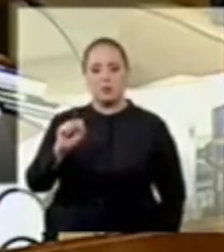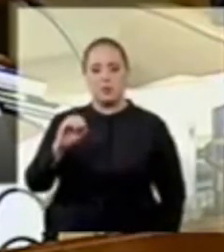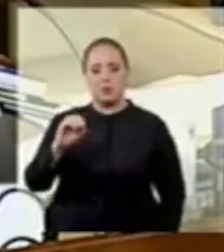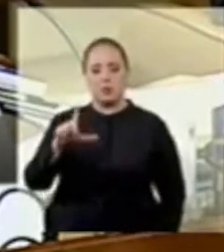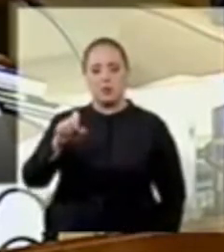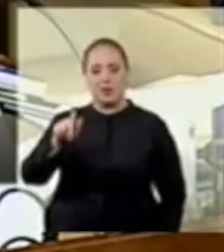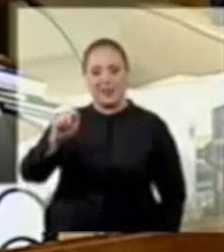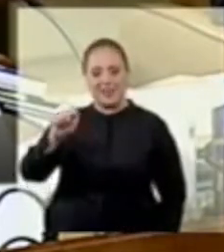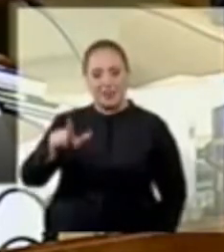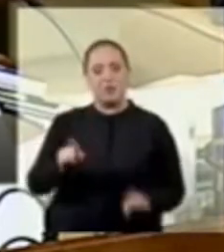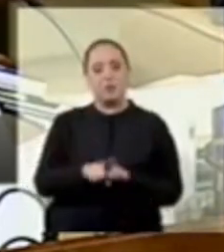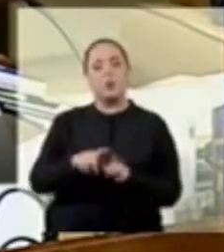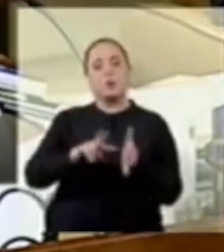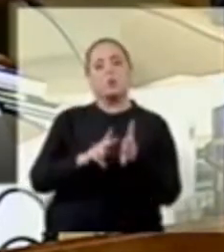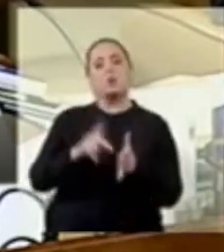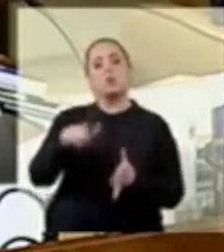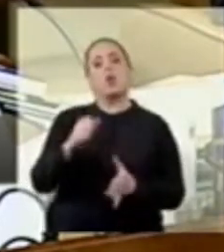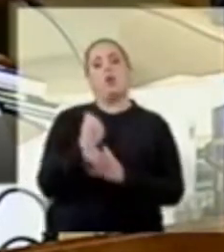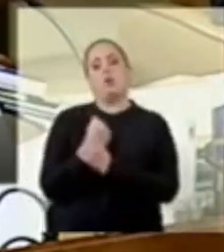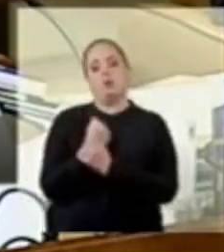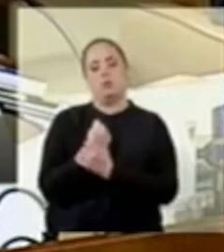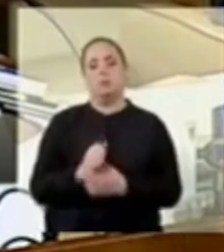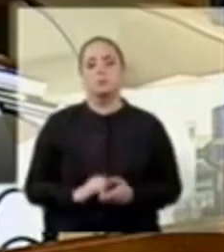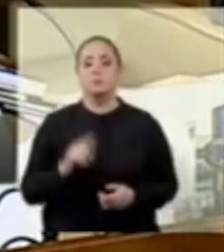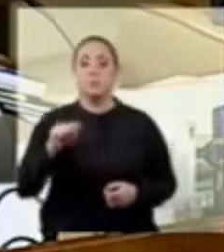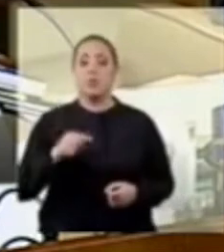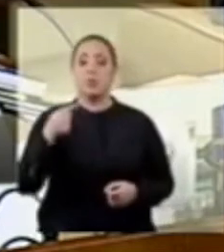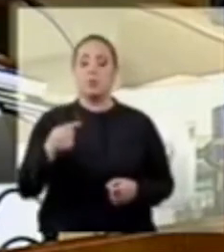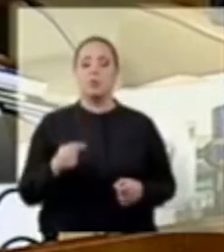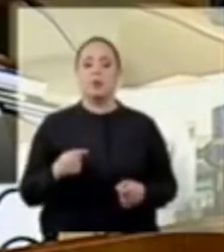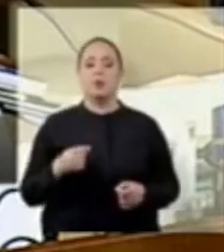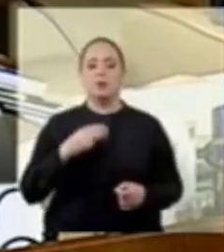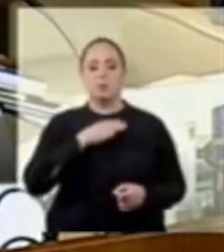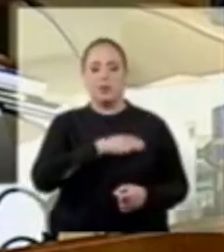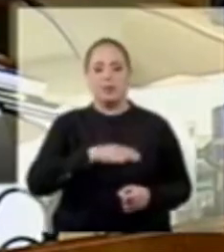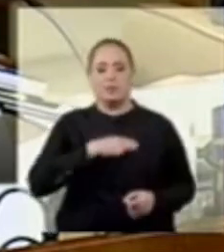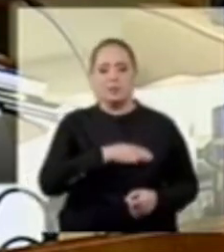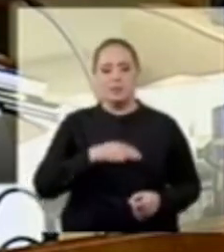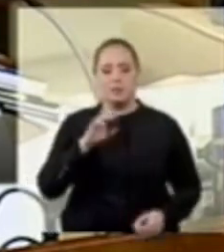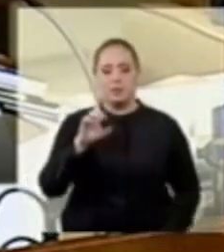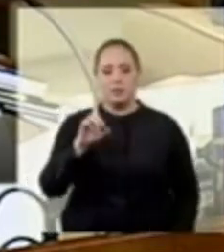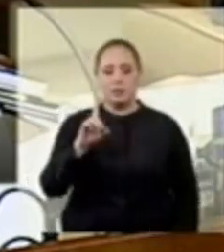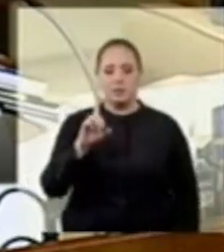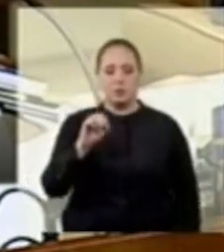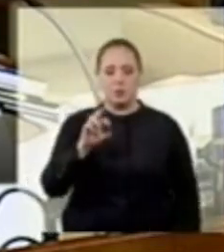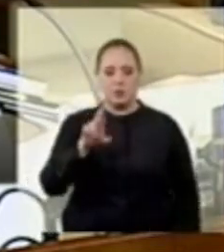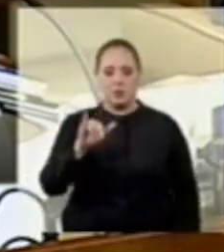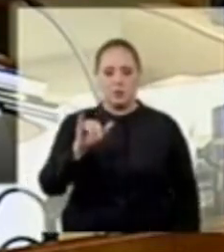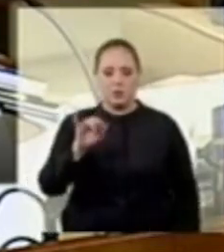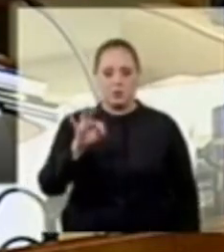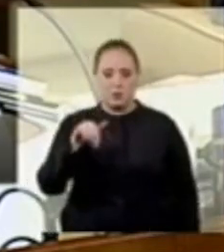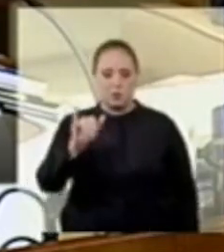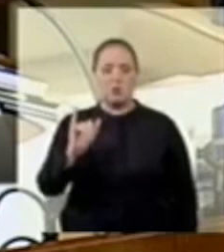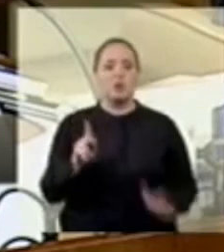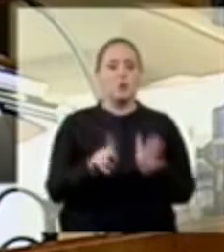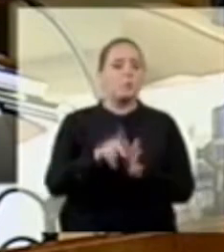que seja garantiu depois veio o caso da missionária dorothy stang missionária norte americana